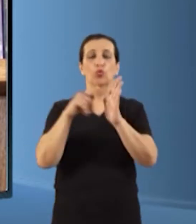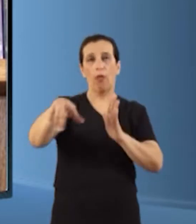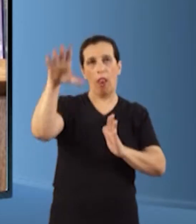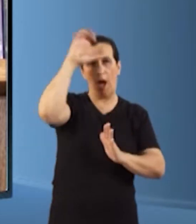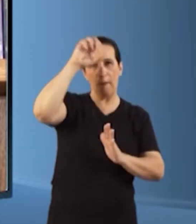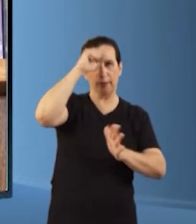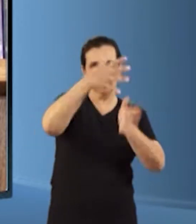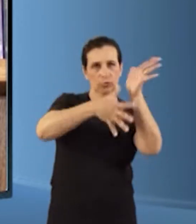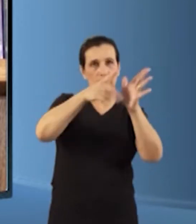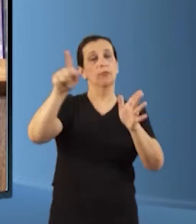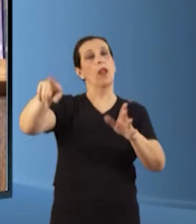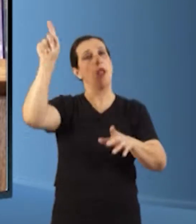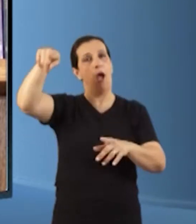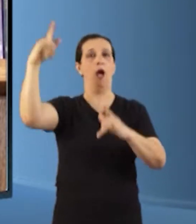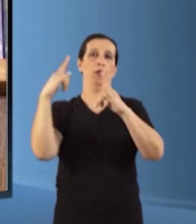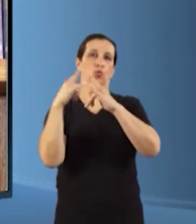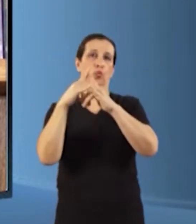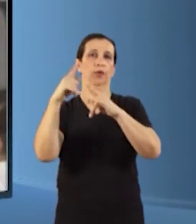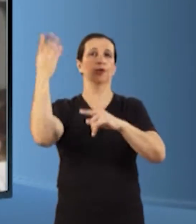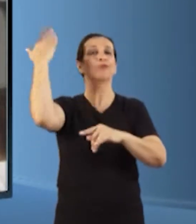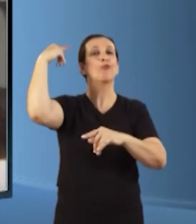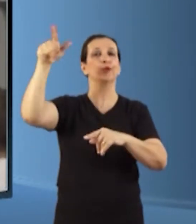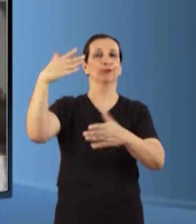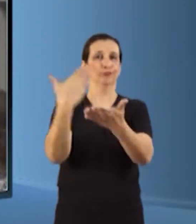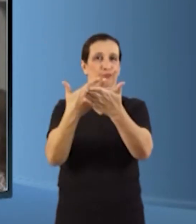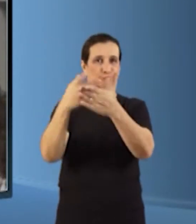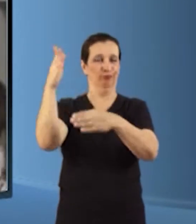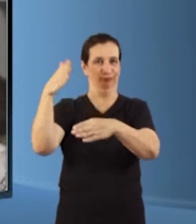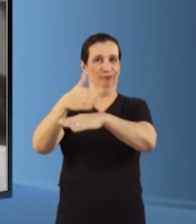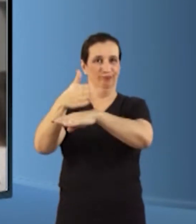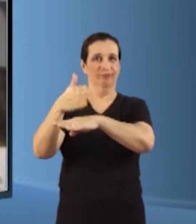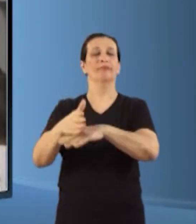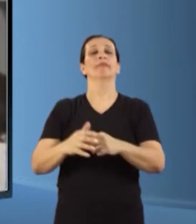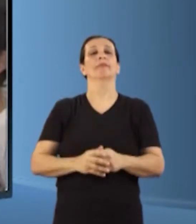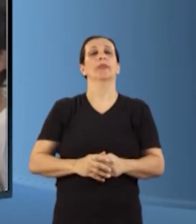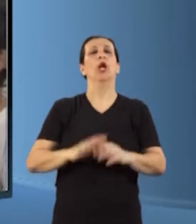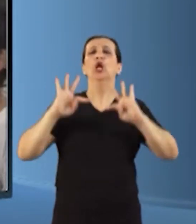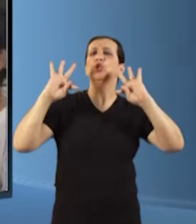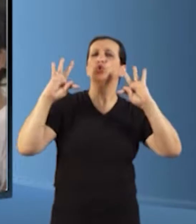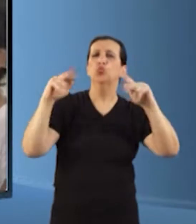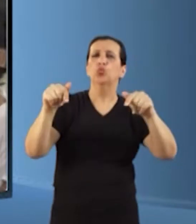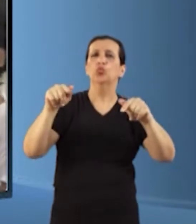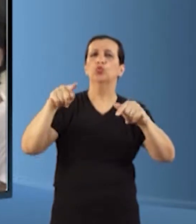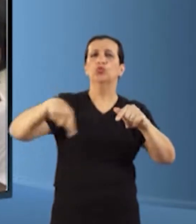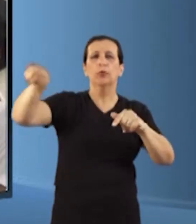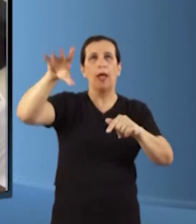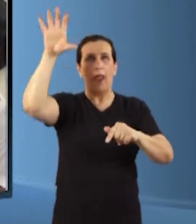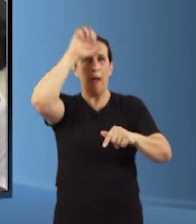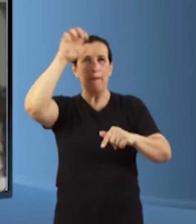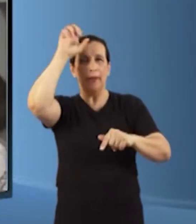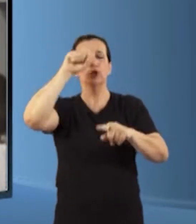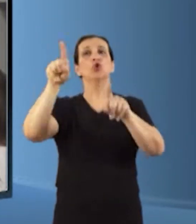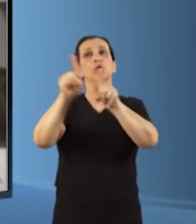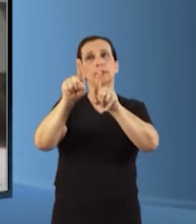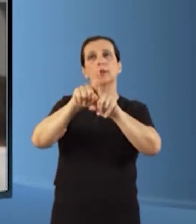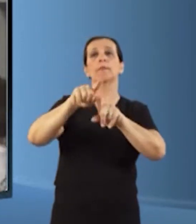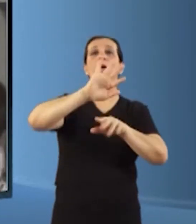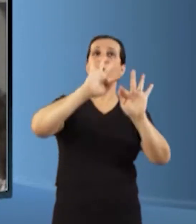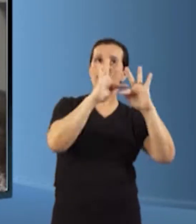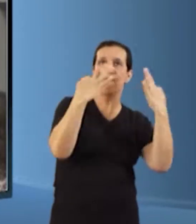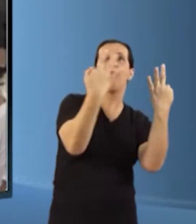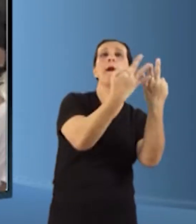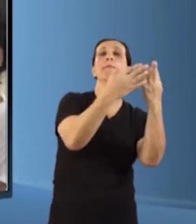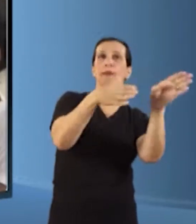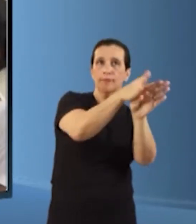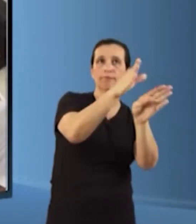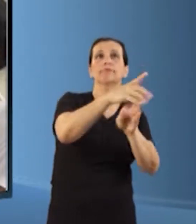Tudo que ela aprendeu de Libras, ela aprendeu no INES, no período que ela frequentou lá. E tudo que ela aprendia era passado para o restante